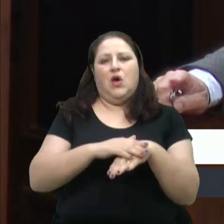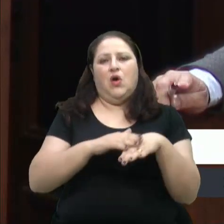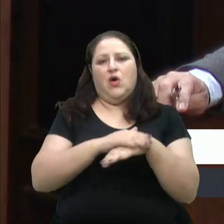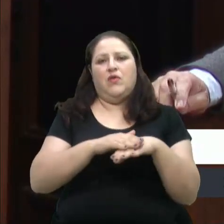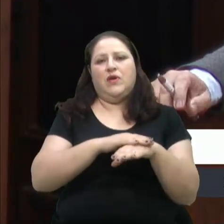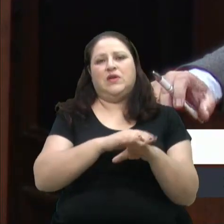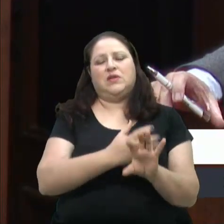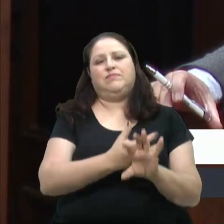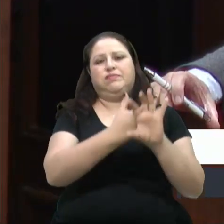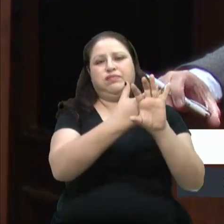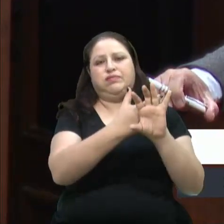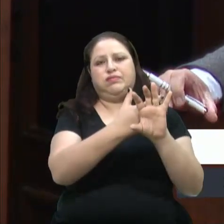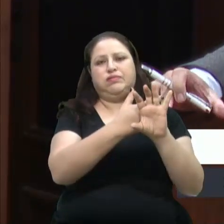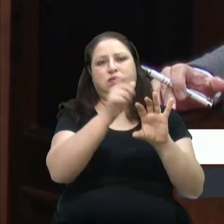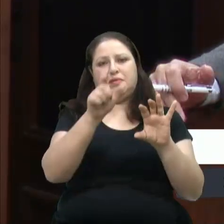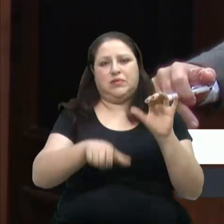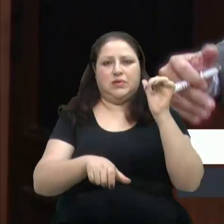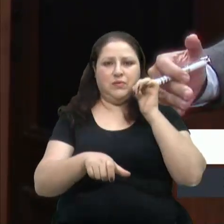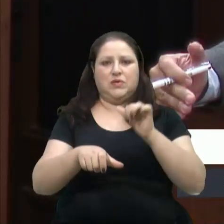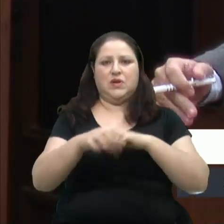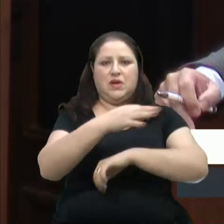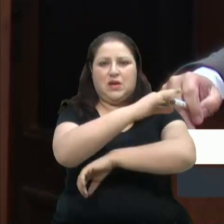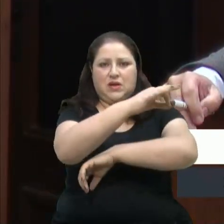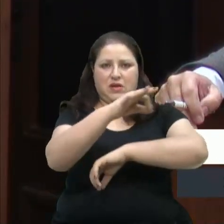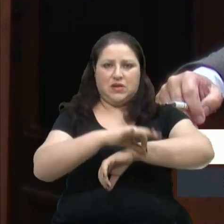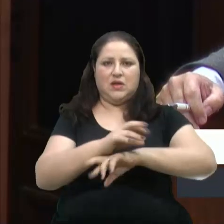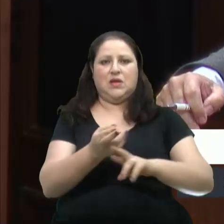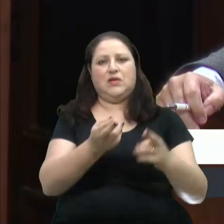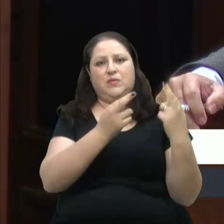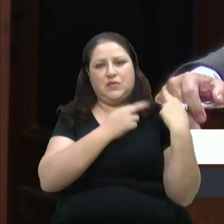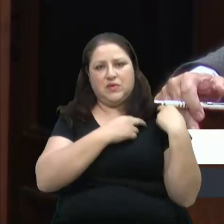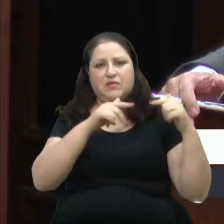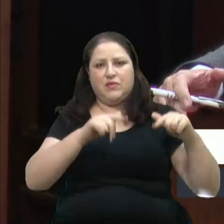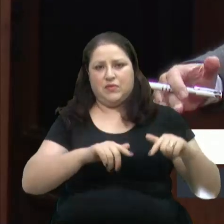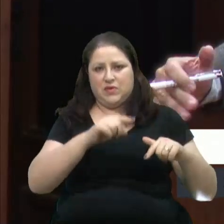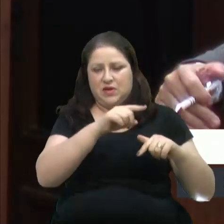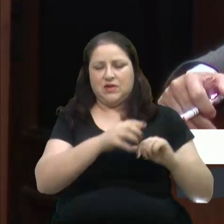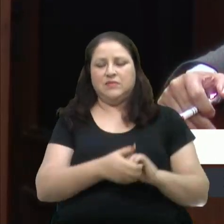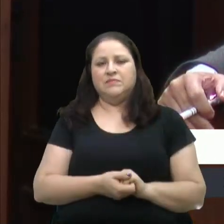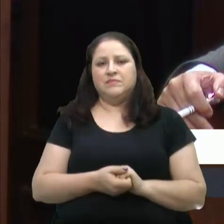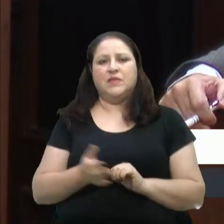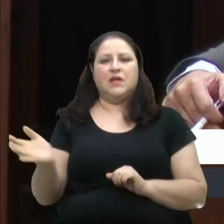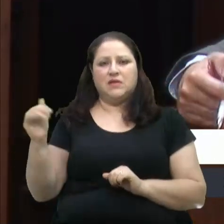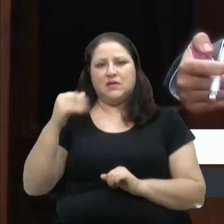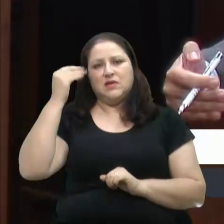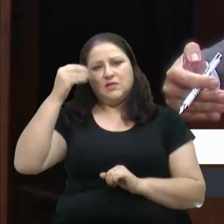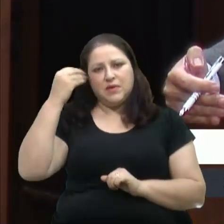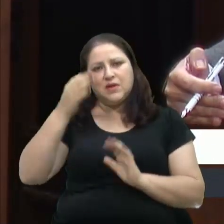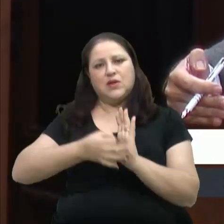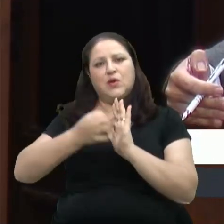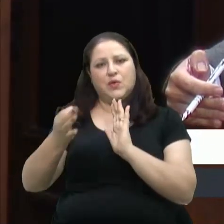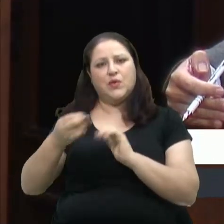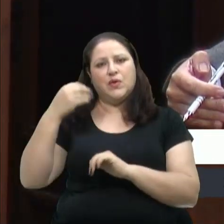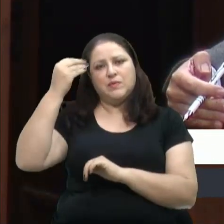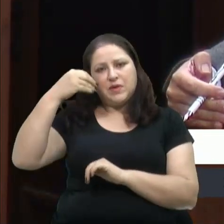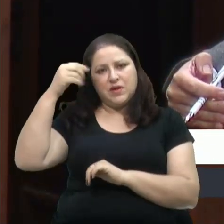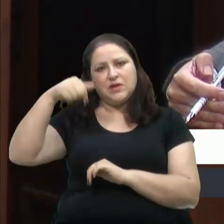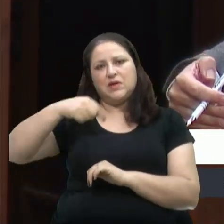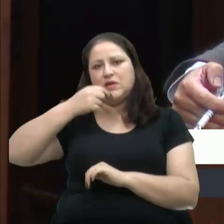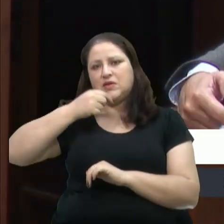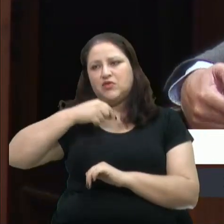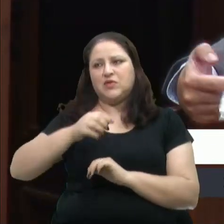online com a arquiteta Que que foi responsável para aquele local para trazer essa experiência sugerir essa experiência aqui para